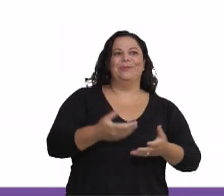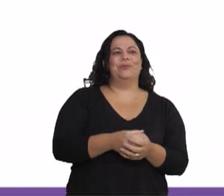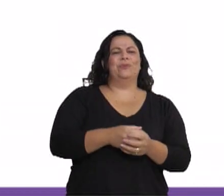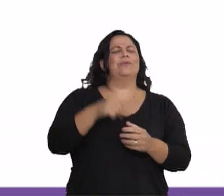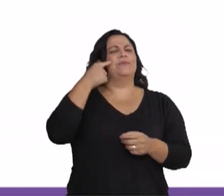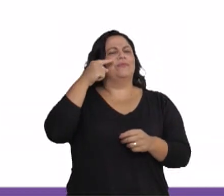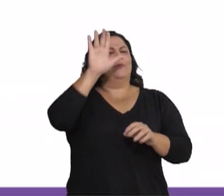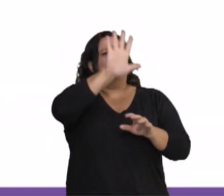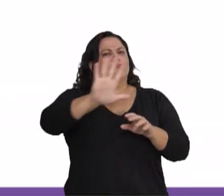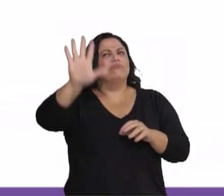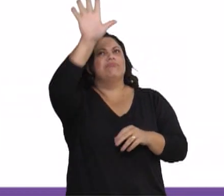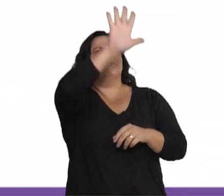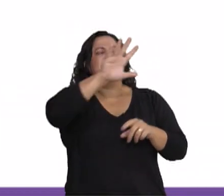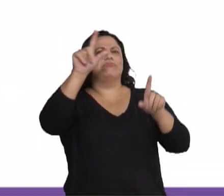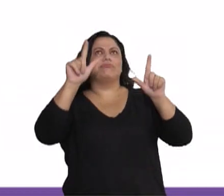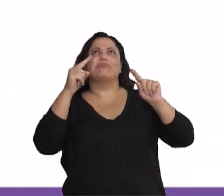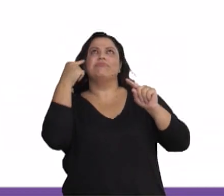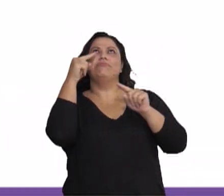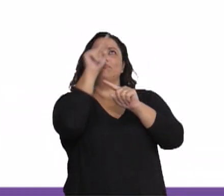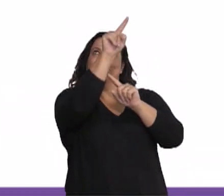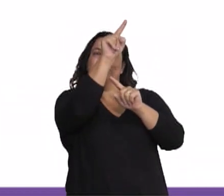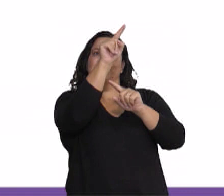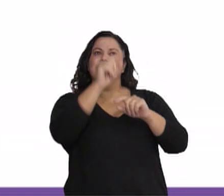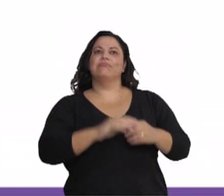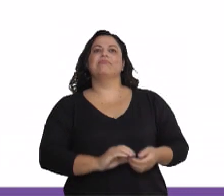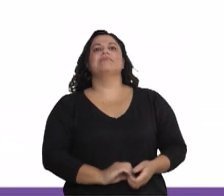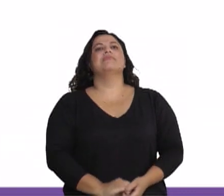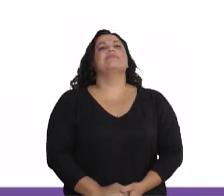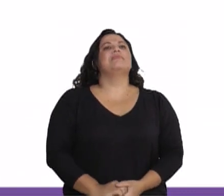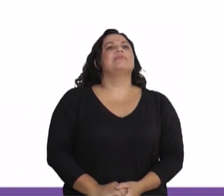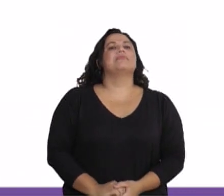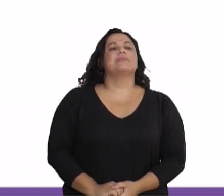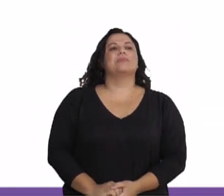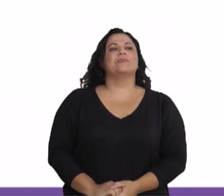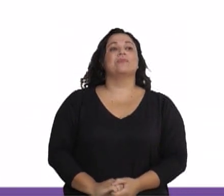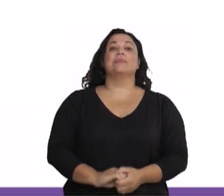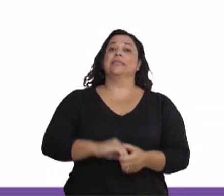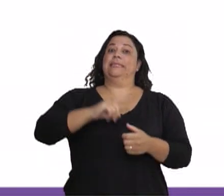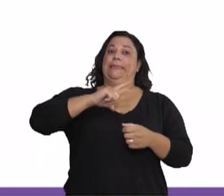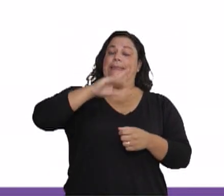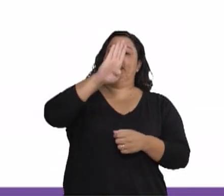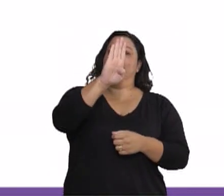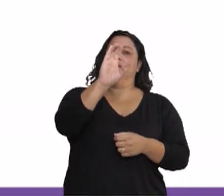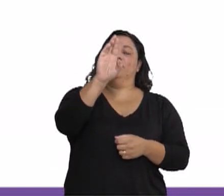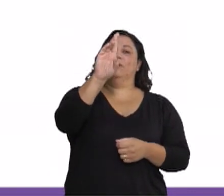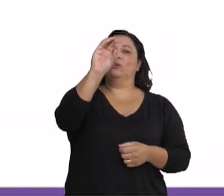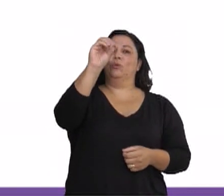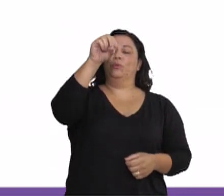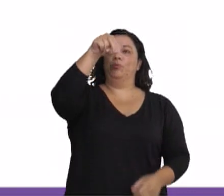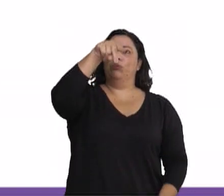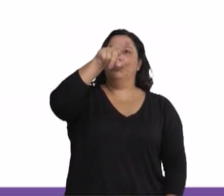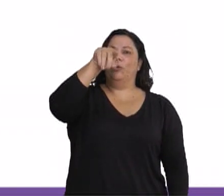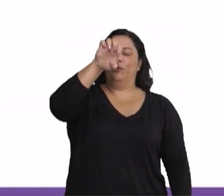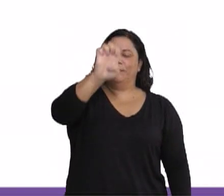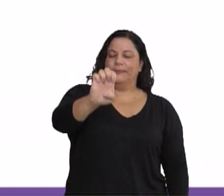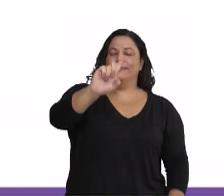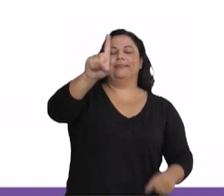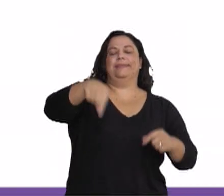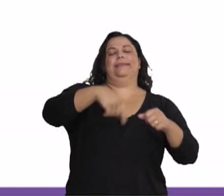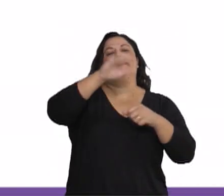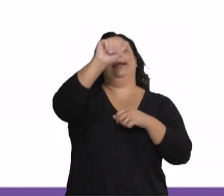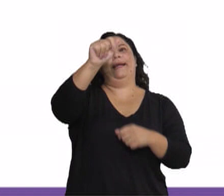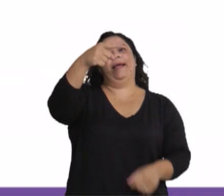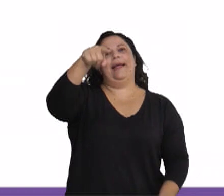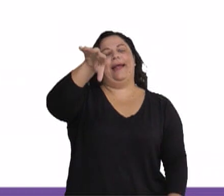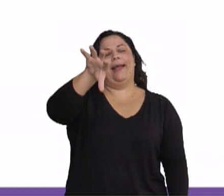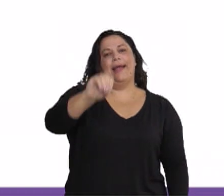alguns metais ali para que consigamos contextualizar. Então assim, temos o bronze, aço, chumbo,